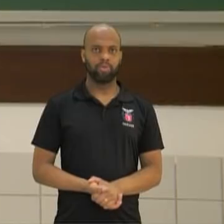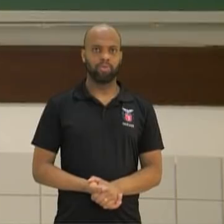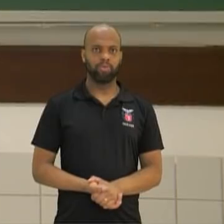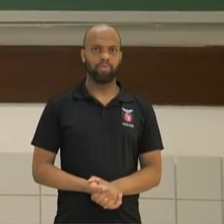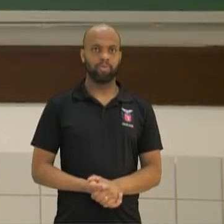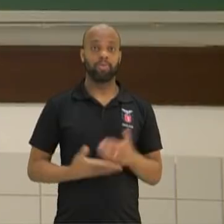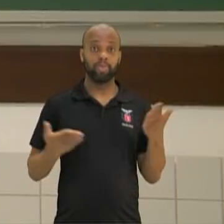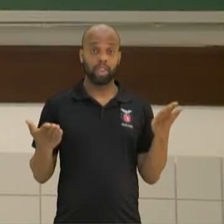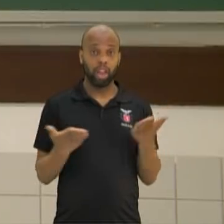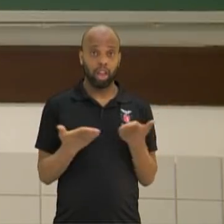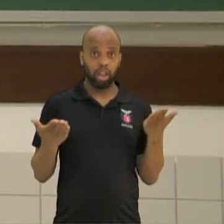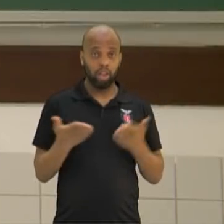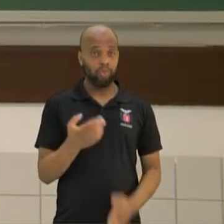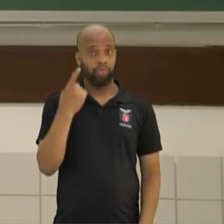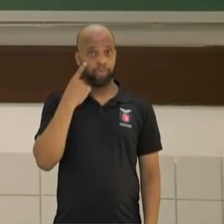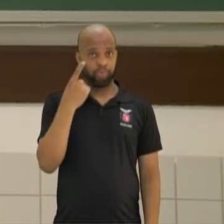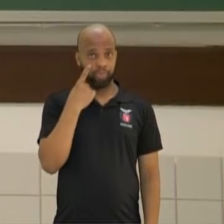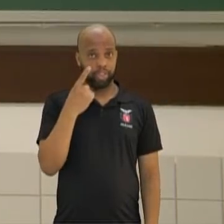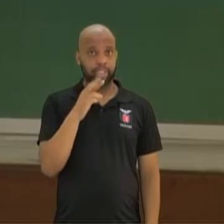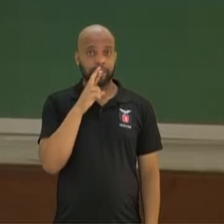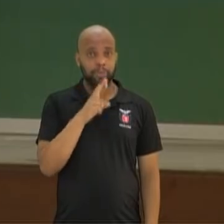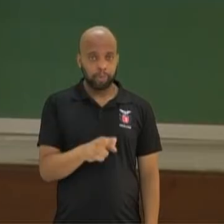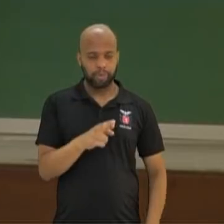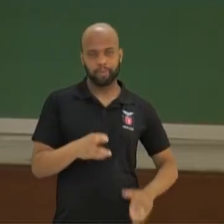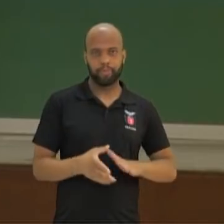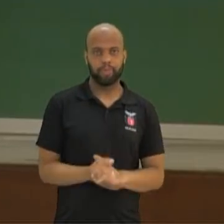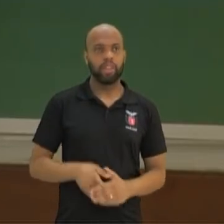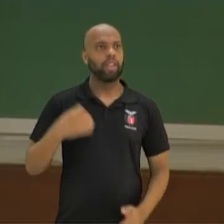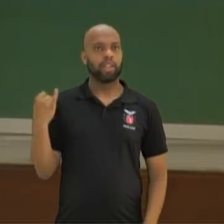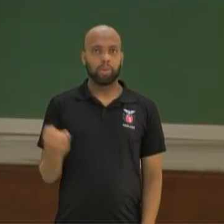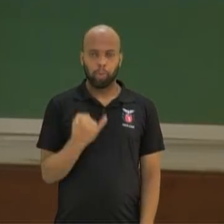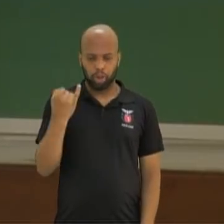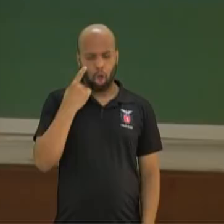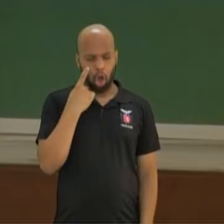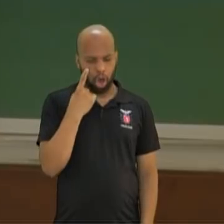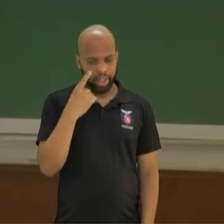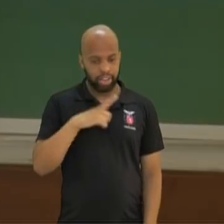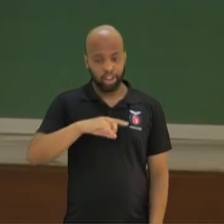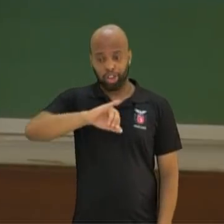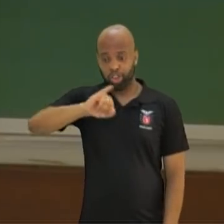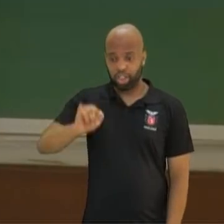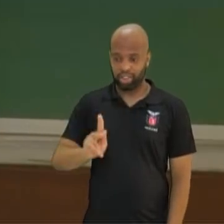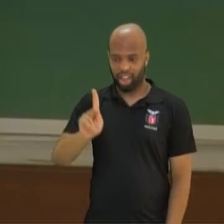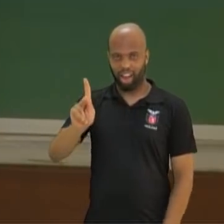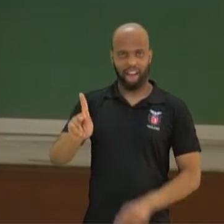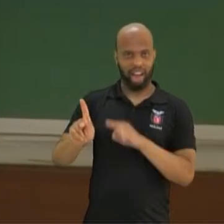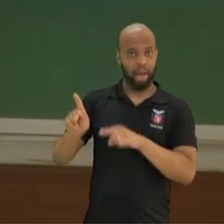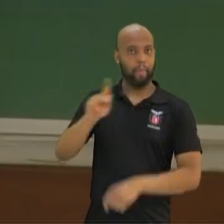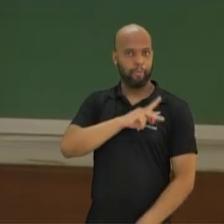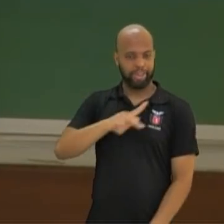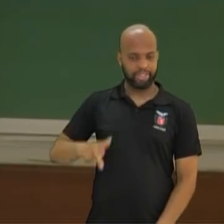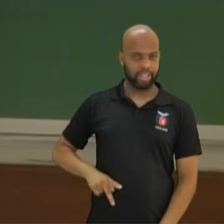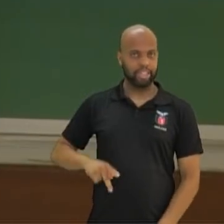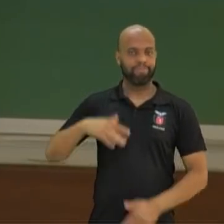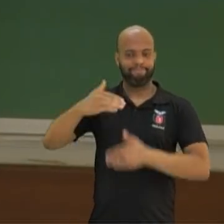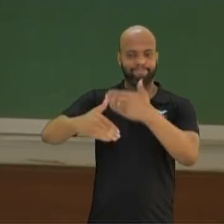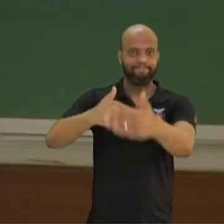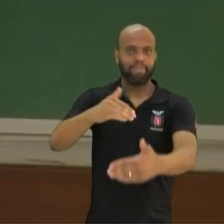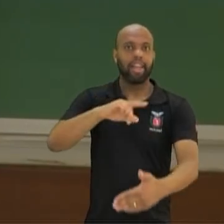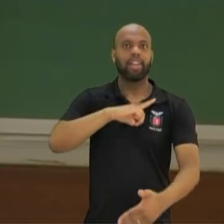Então, bora lá, pessoal. Na sequência, é importante que veio o JK para você já dar uma noção de que foi um processo que foi